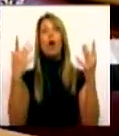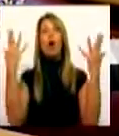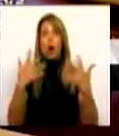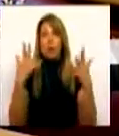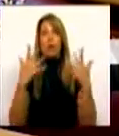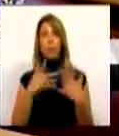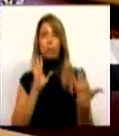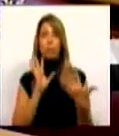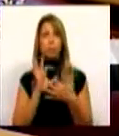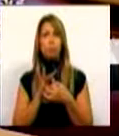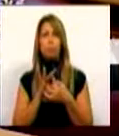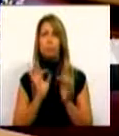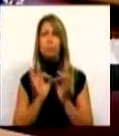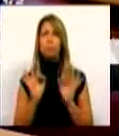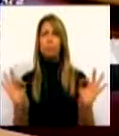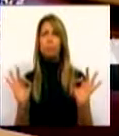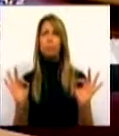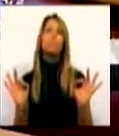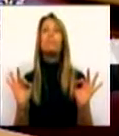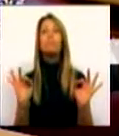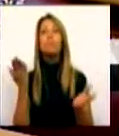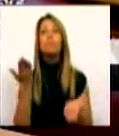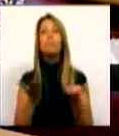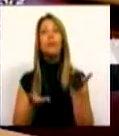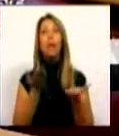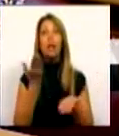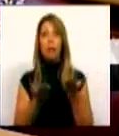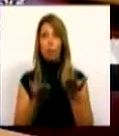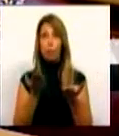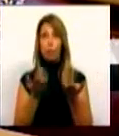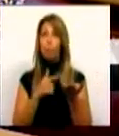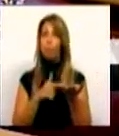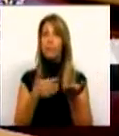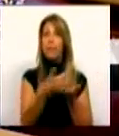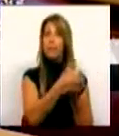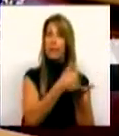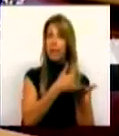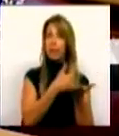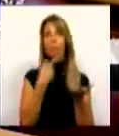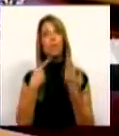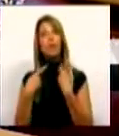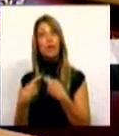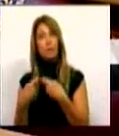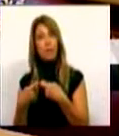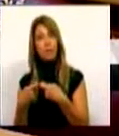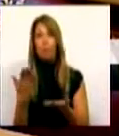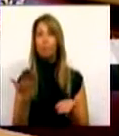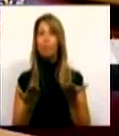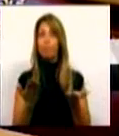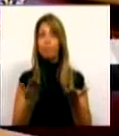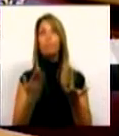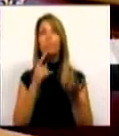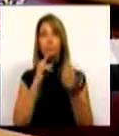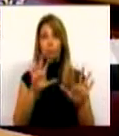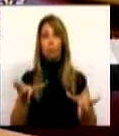na perfeita medida ao equilíbrio receita-despesa que é possível fazer pelos